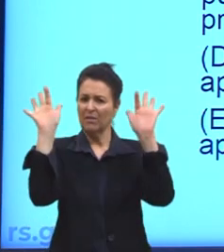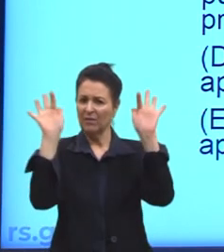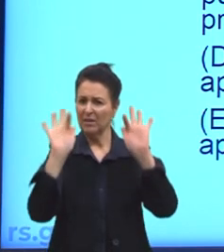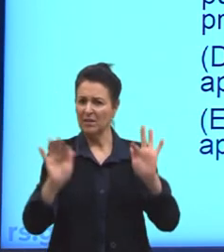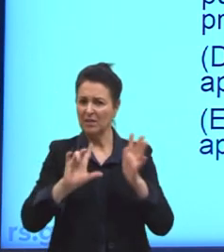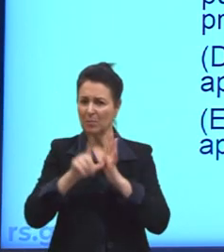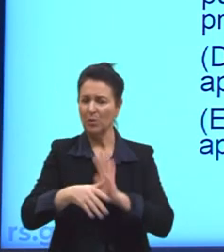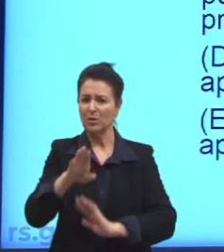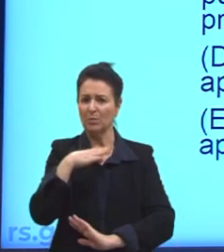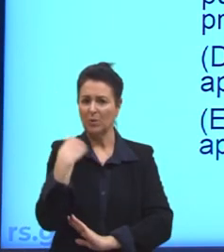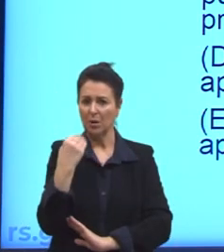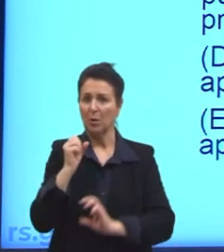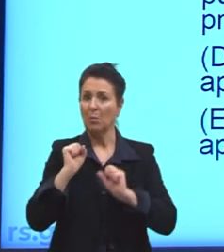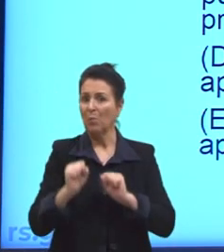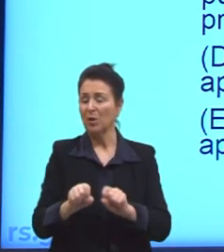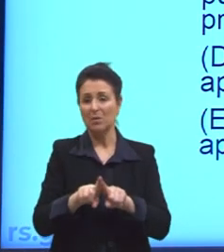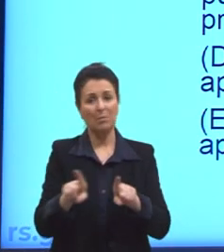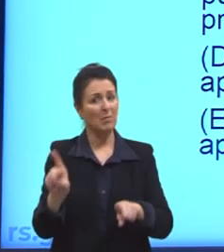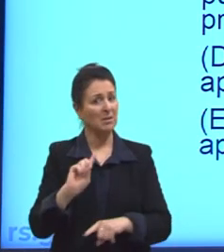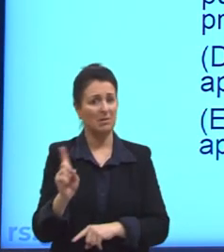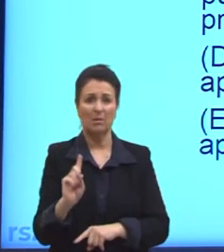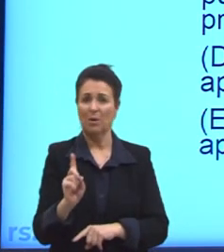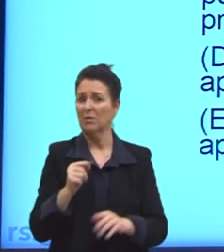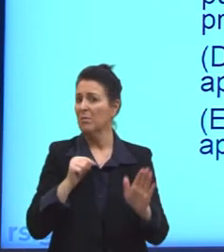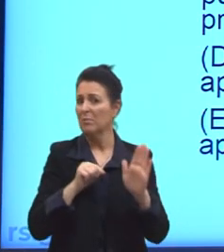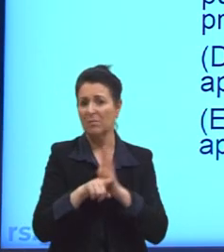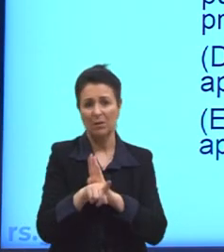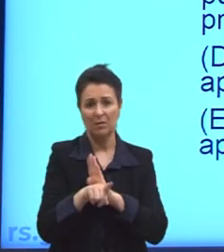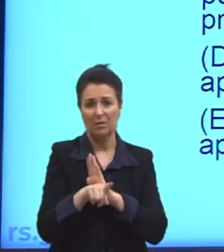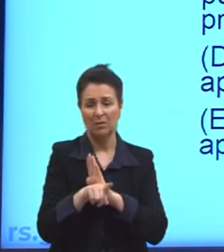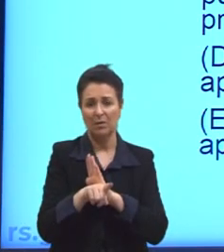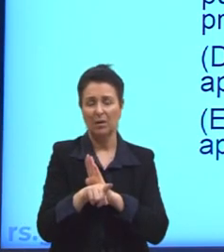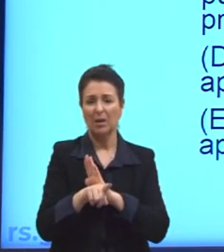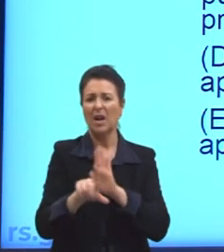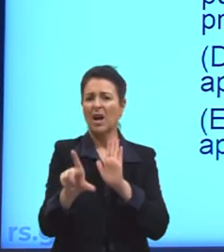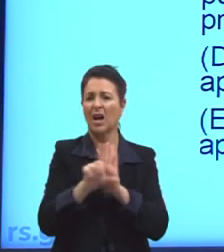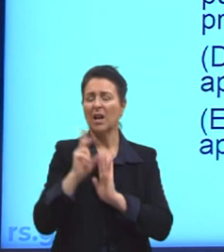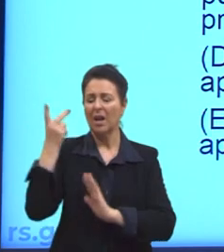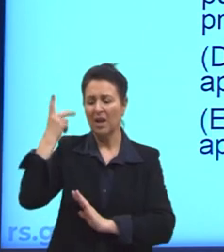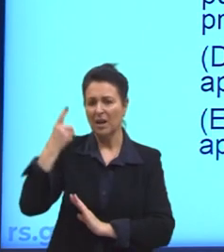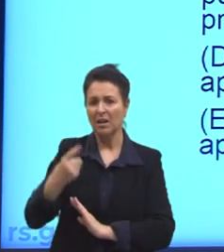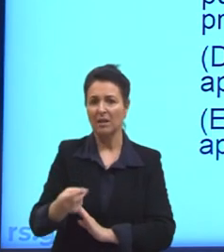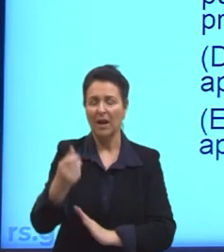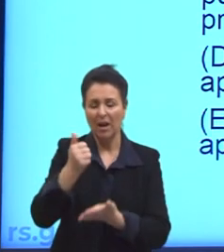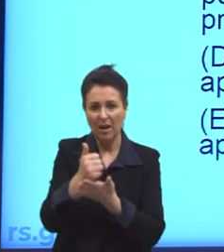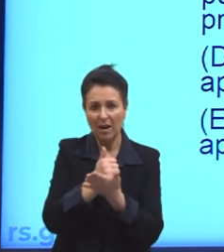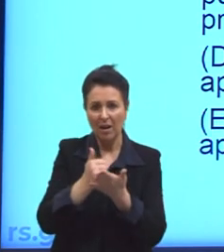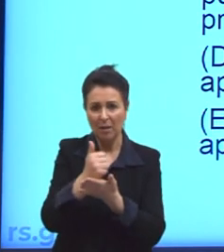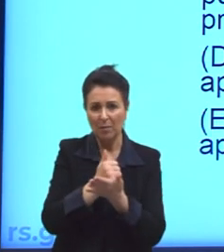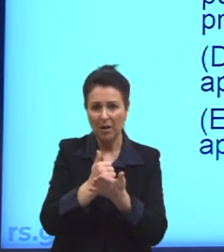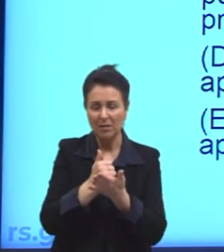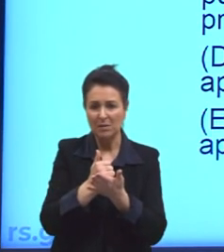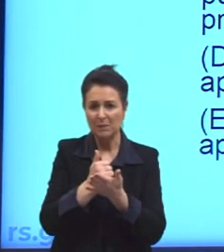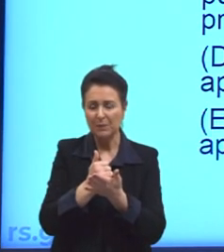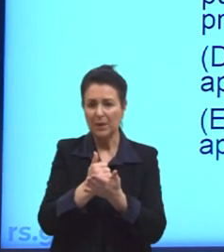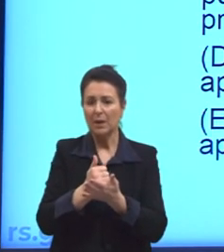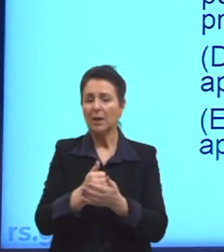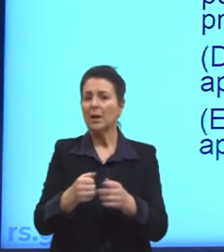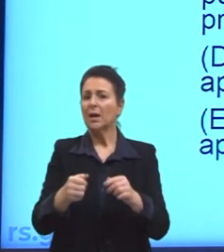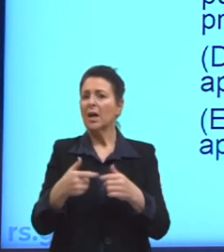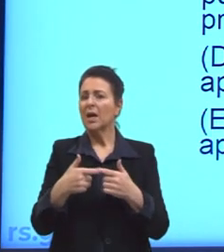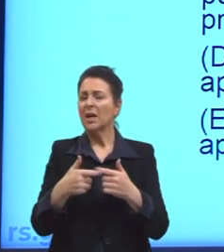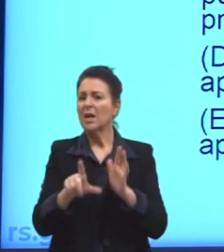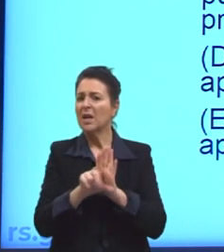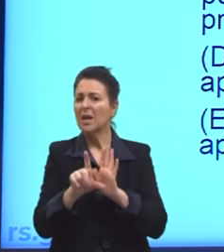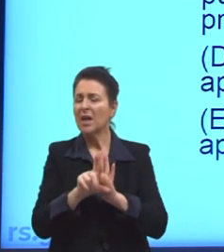morte pode ser mas não é a questão é que tá perguntando né a lei eterna é o fundamento da retidão de maneira